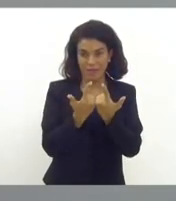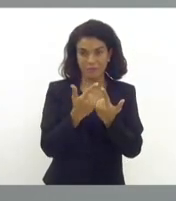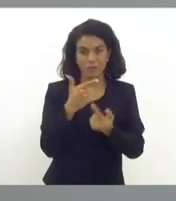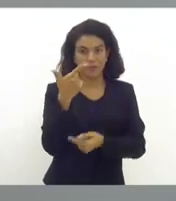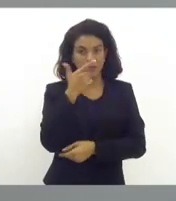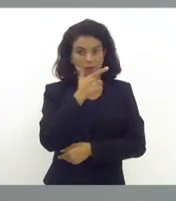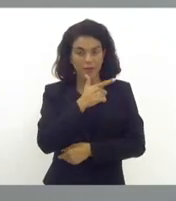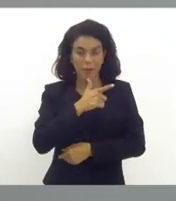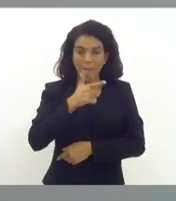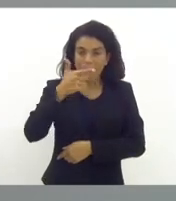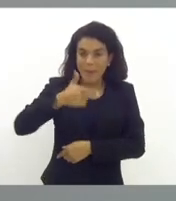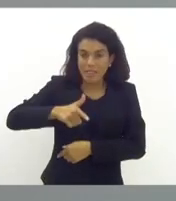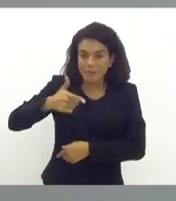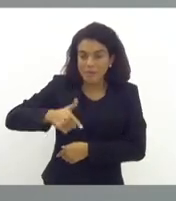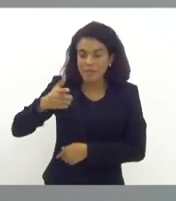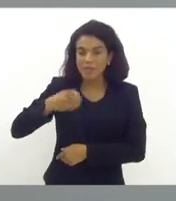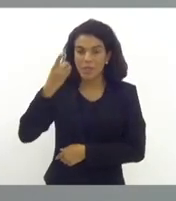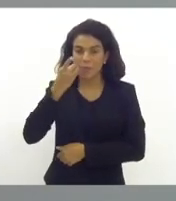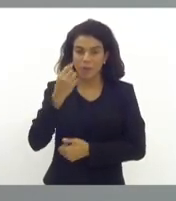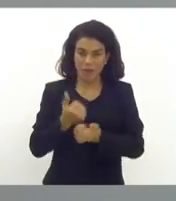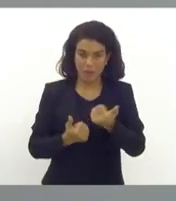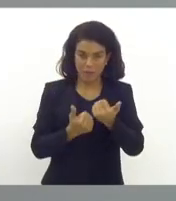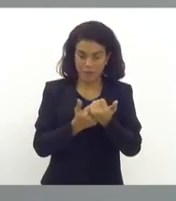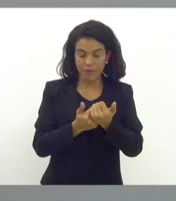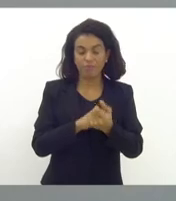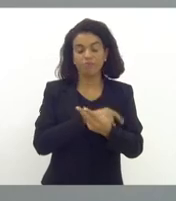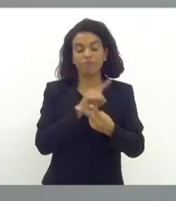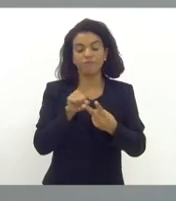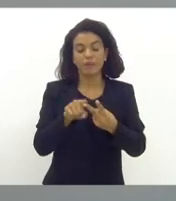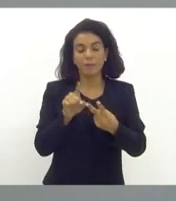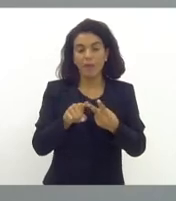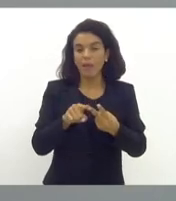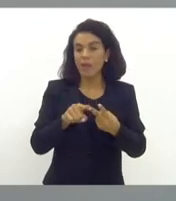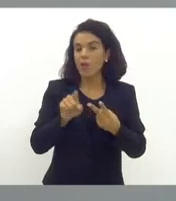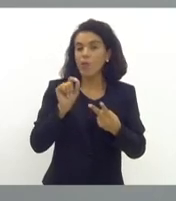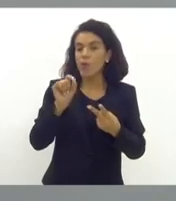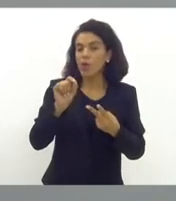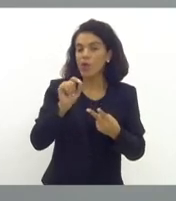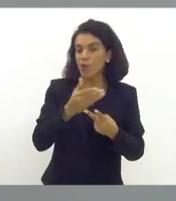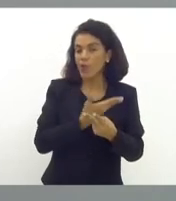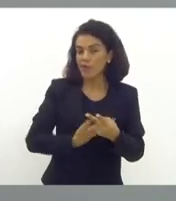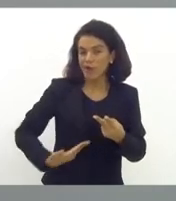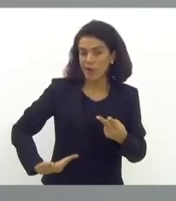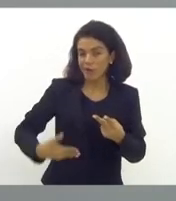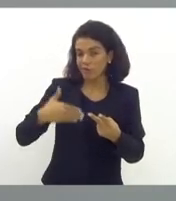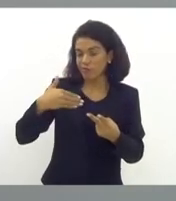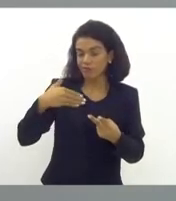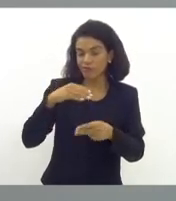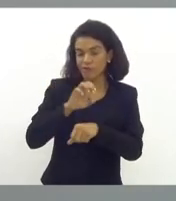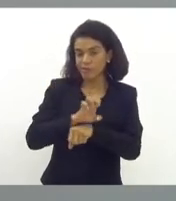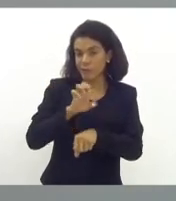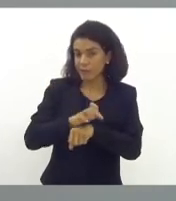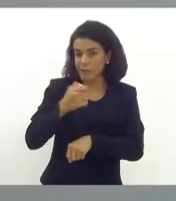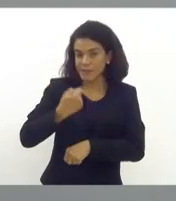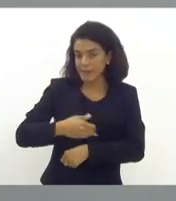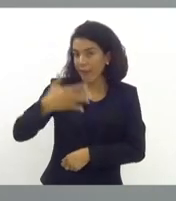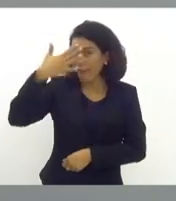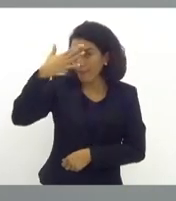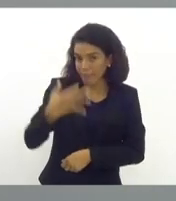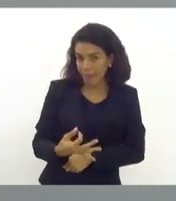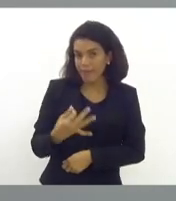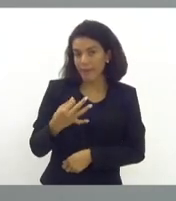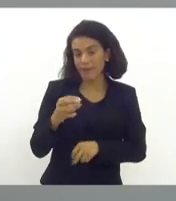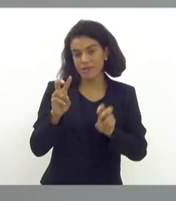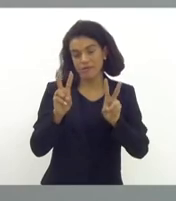possa estar ganhando mais de deputados e o entendimento que o governo do estado tem que ter sobre sobre